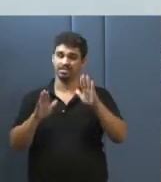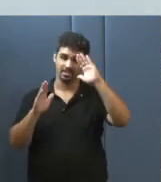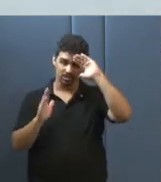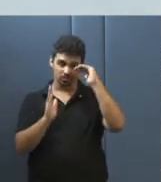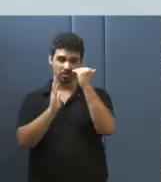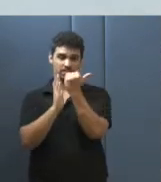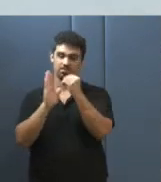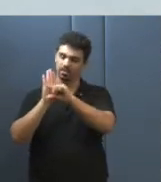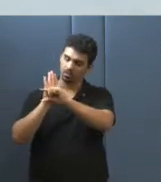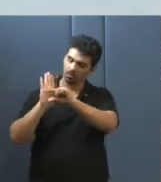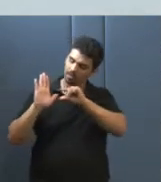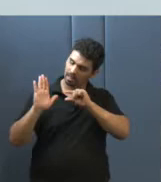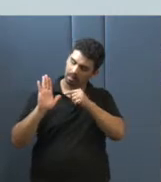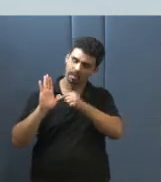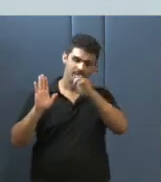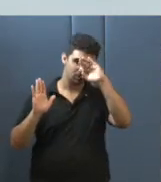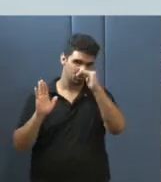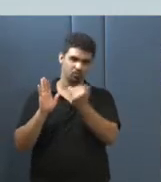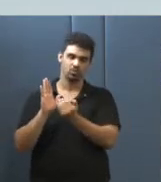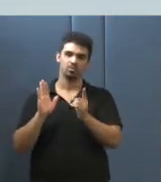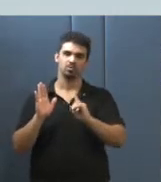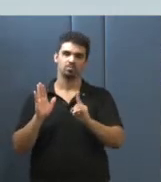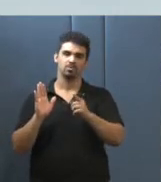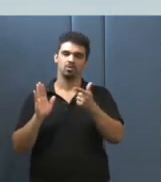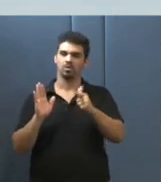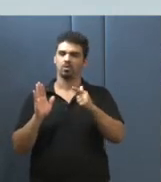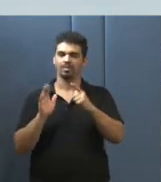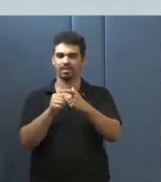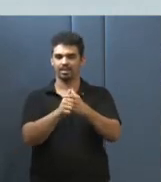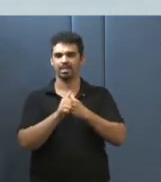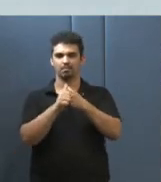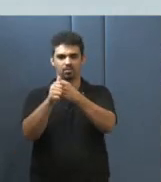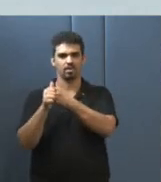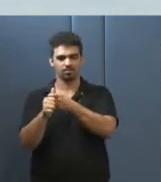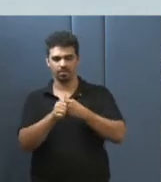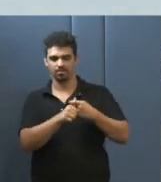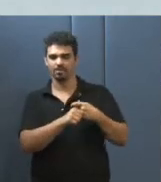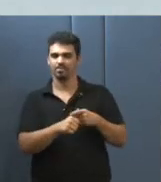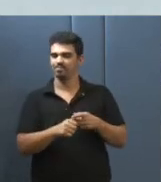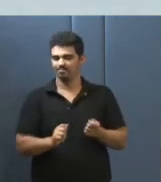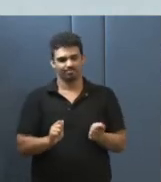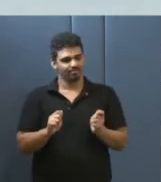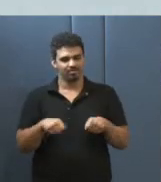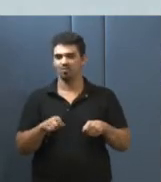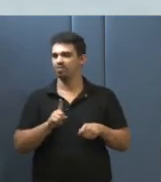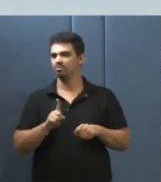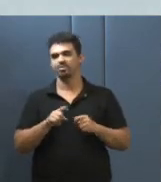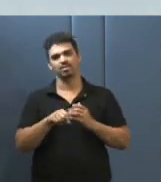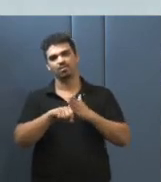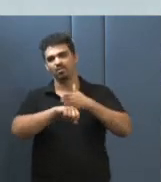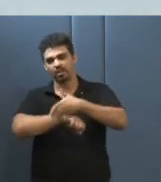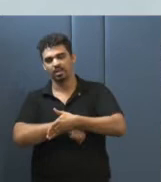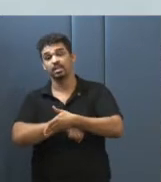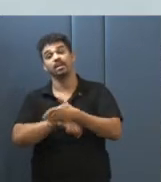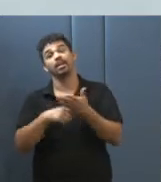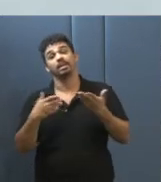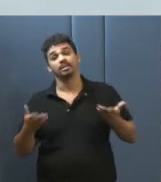das cláusulas, que era não ter débitos com os credores já permanentes, não foi possível. A situação